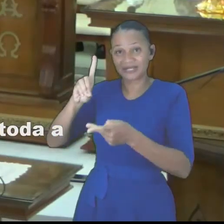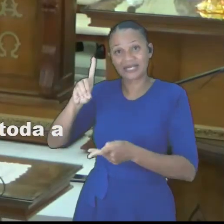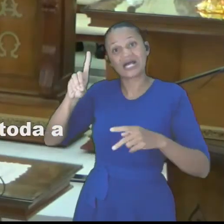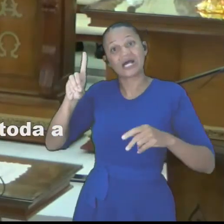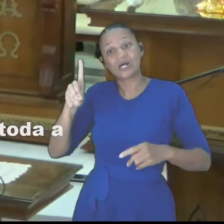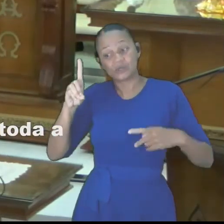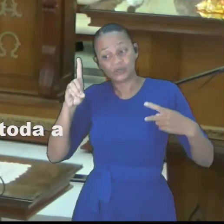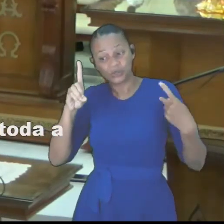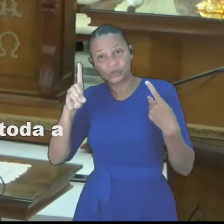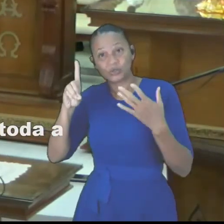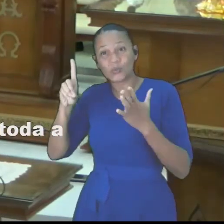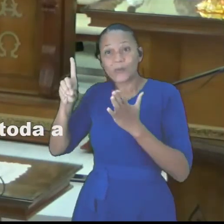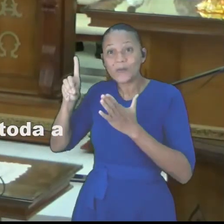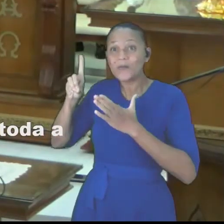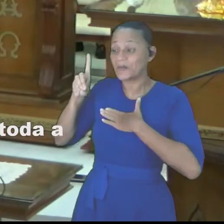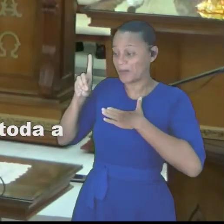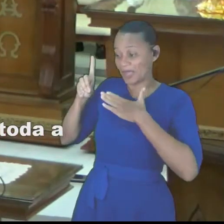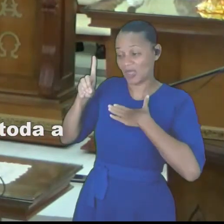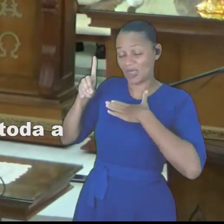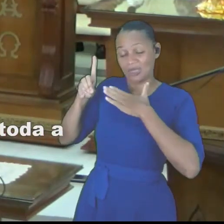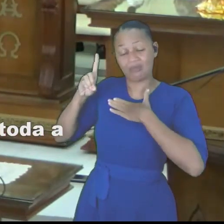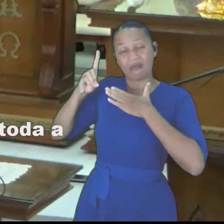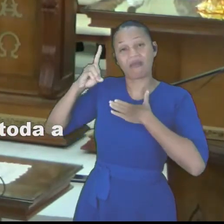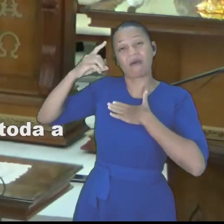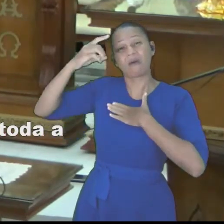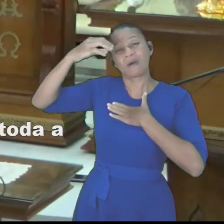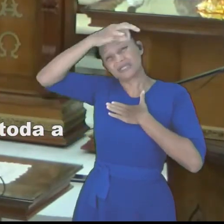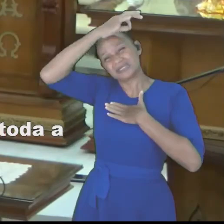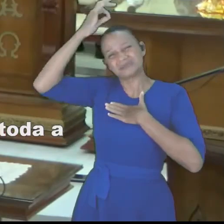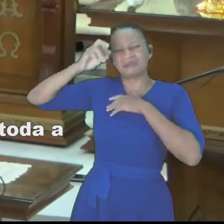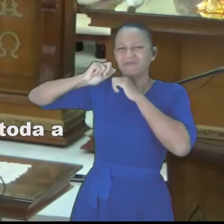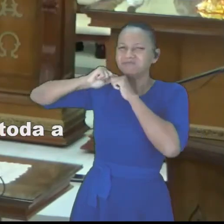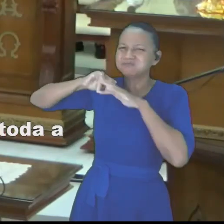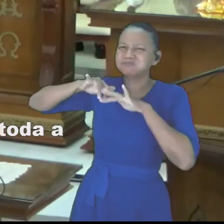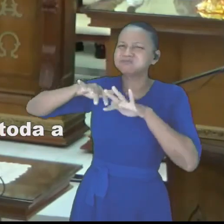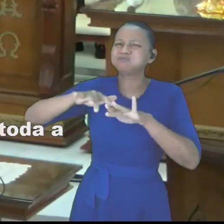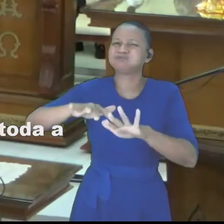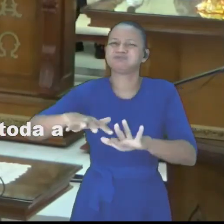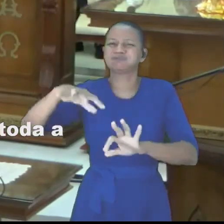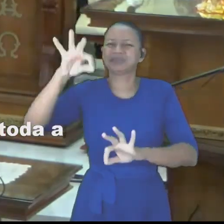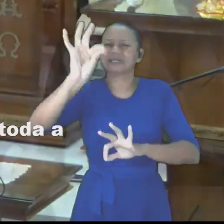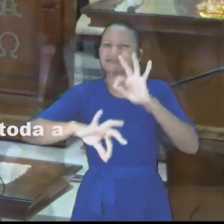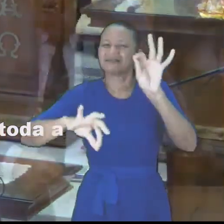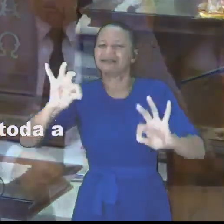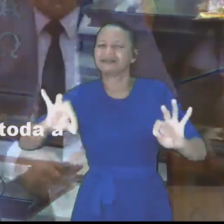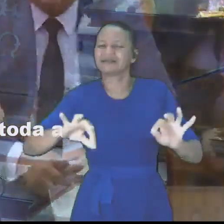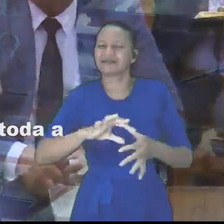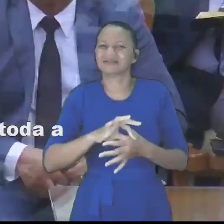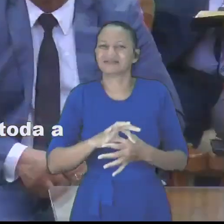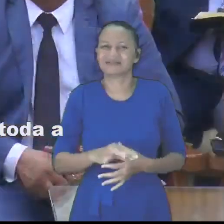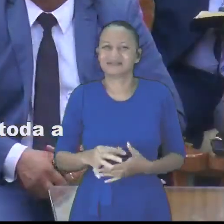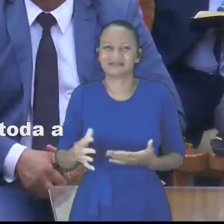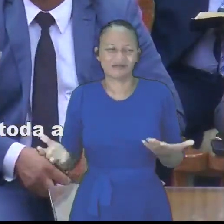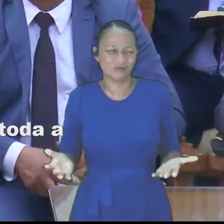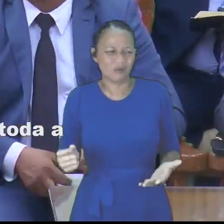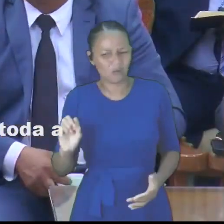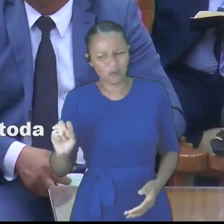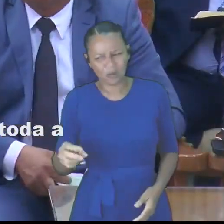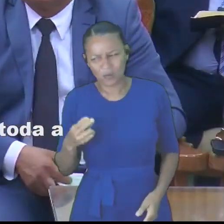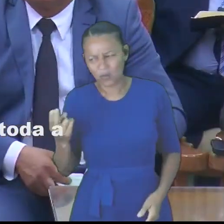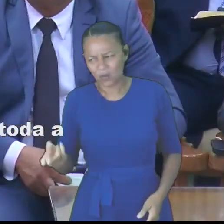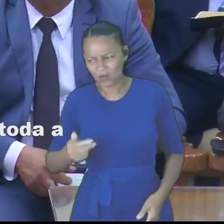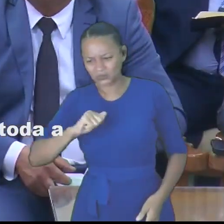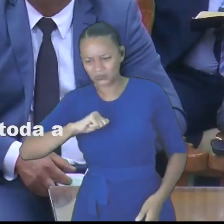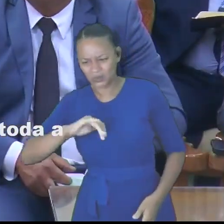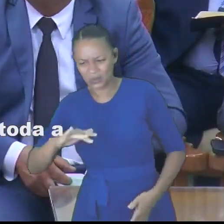meu espírito derramarei sobre toda a carne. Para aí. Ou Joel estava errado, ou